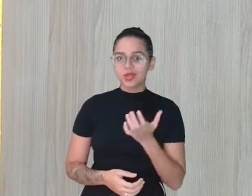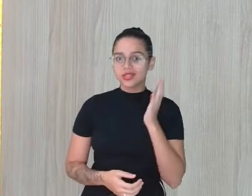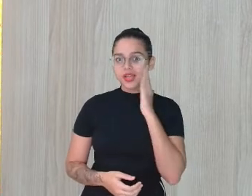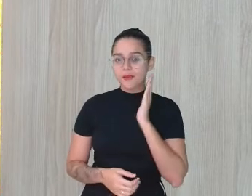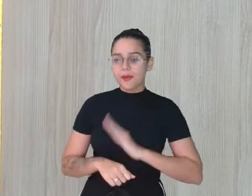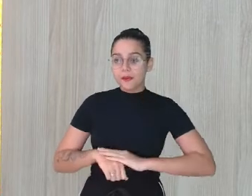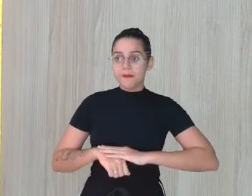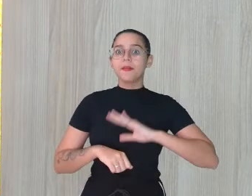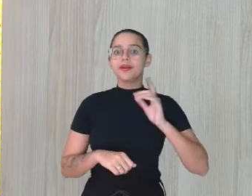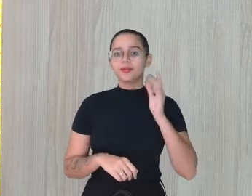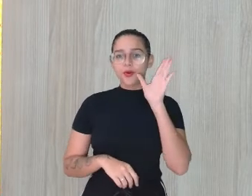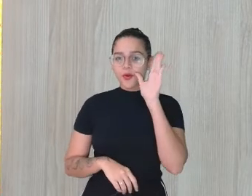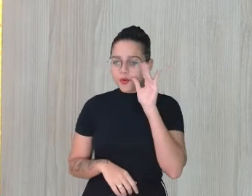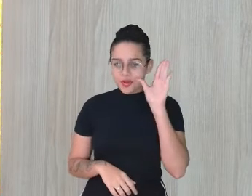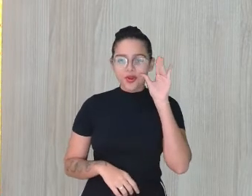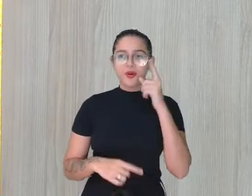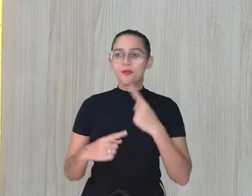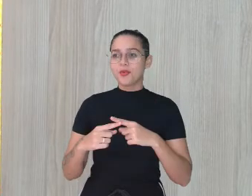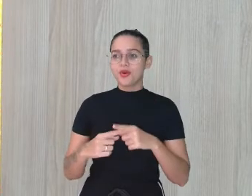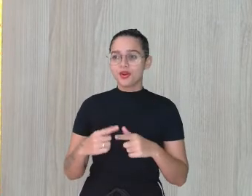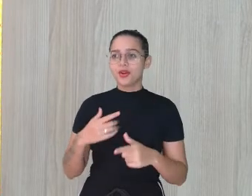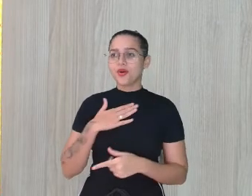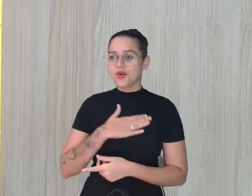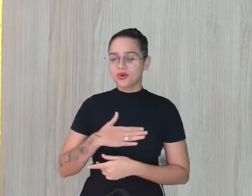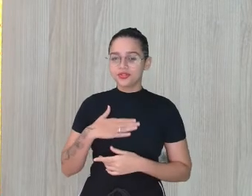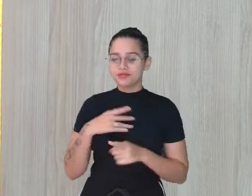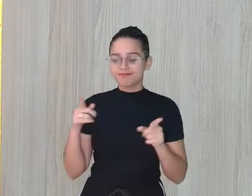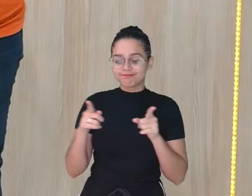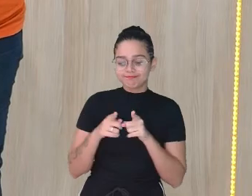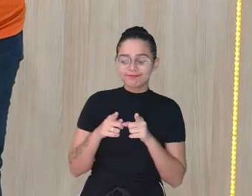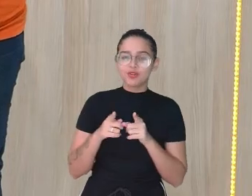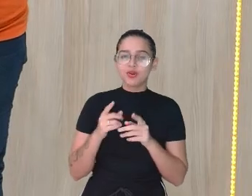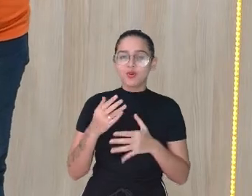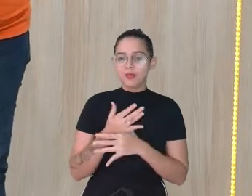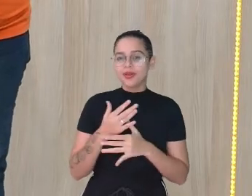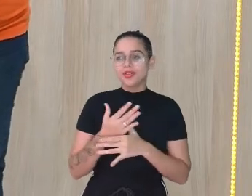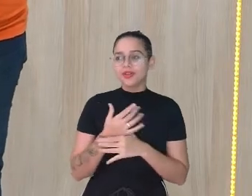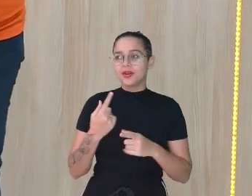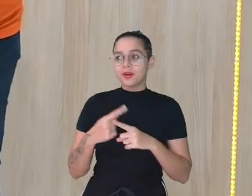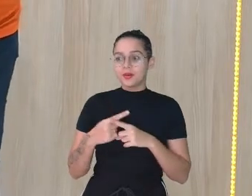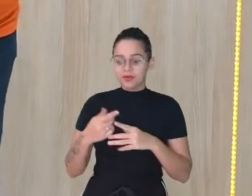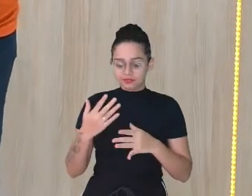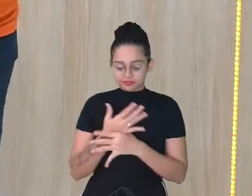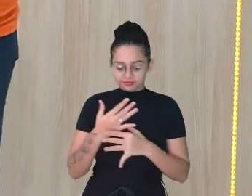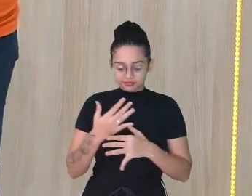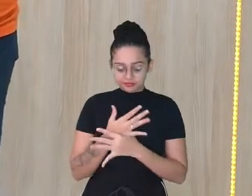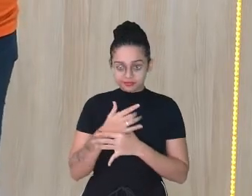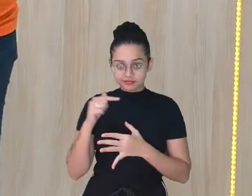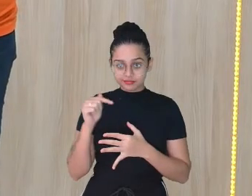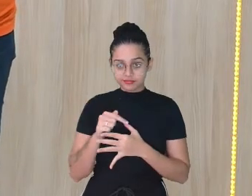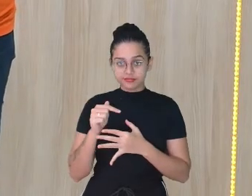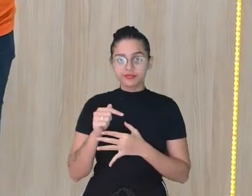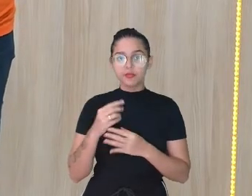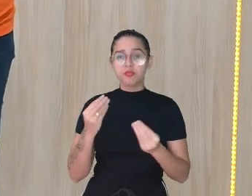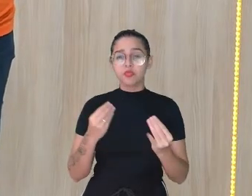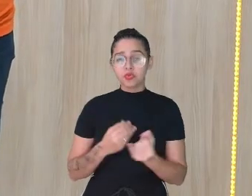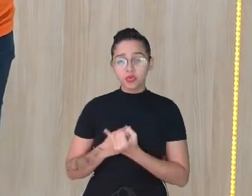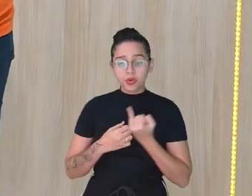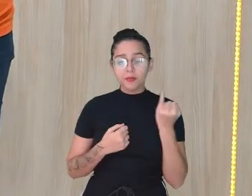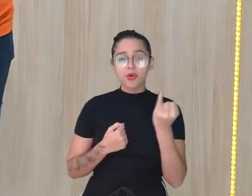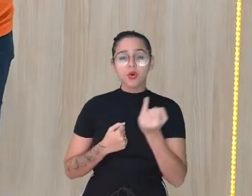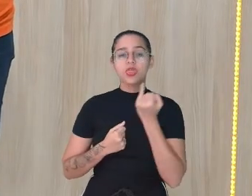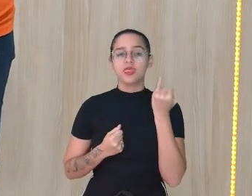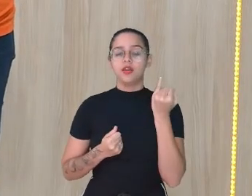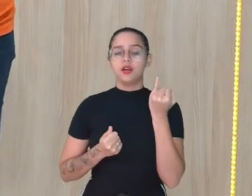saber mais, fiquei curiosa, porque foi curtinho o urbanismo. Foi curtinho o urbanismo, né? Porque curiosa. no urbanismo, ele é muito importante,